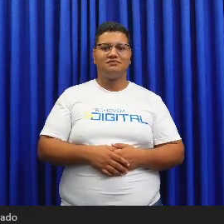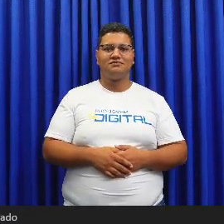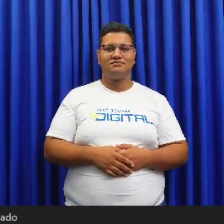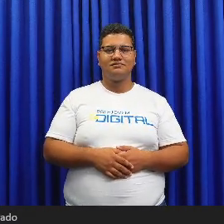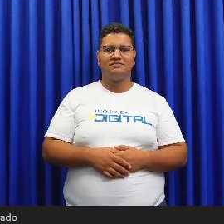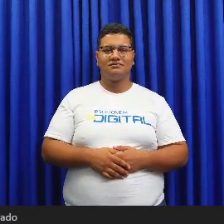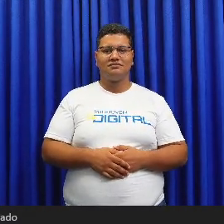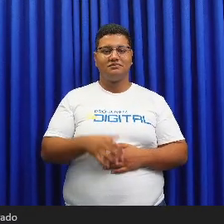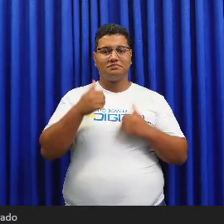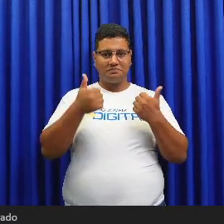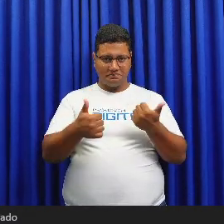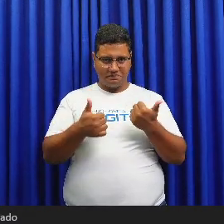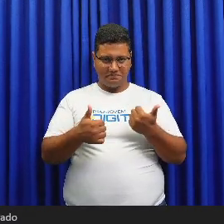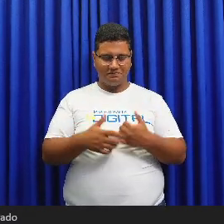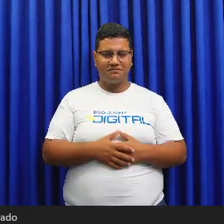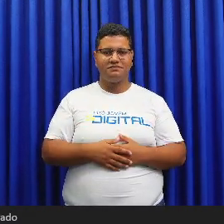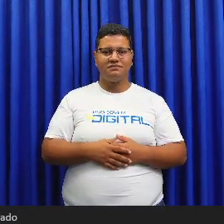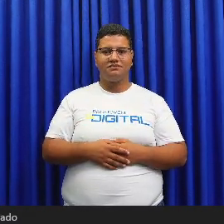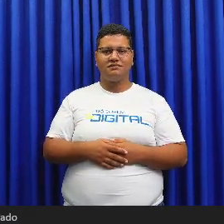Beleza.